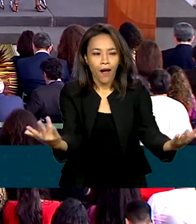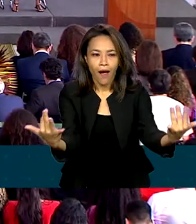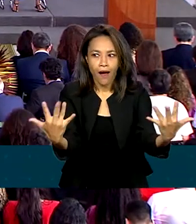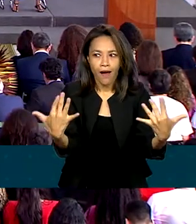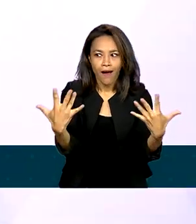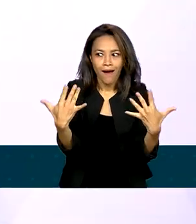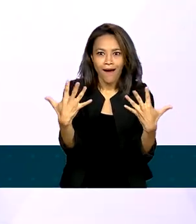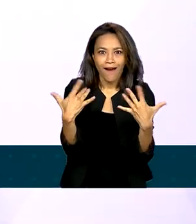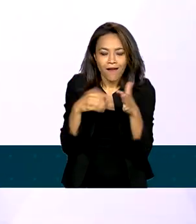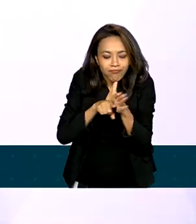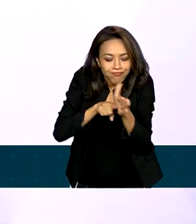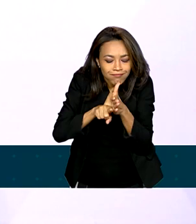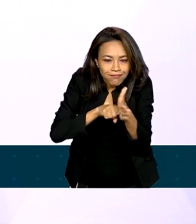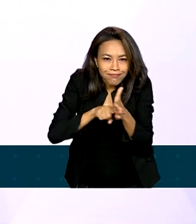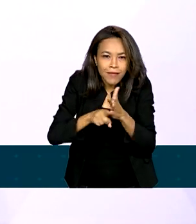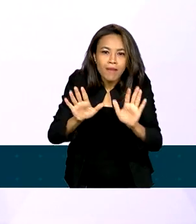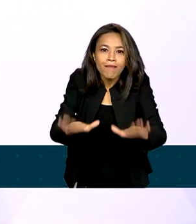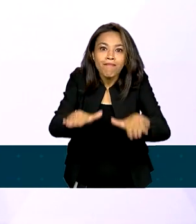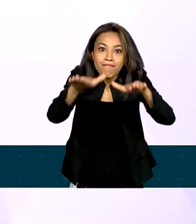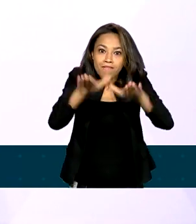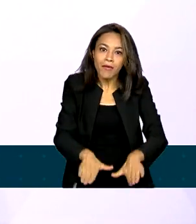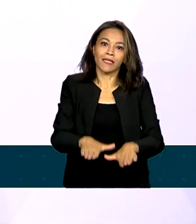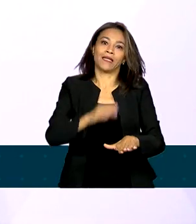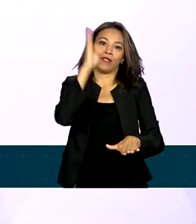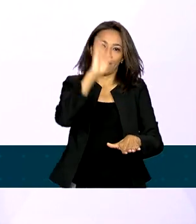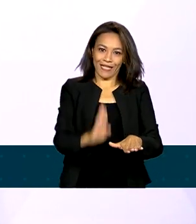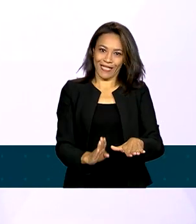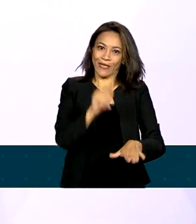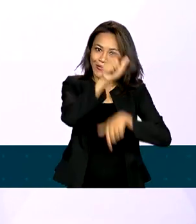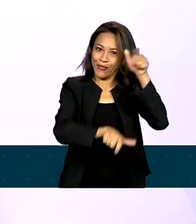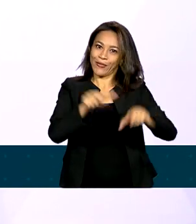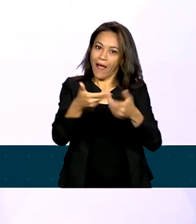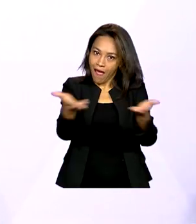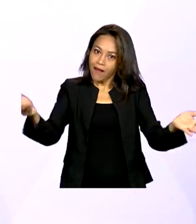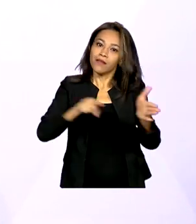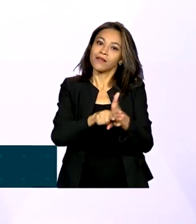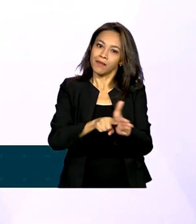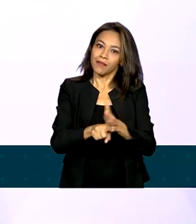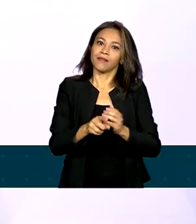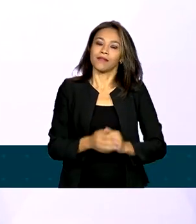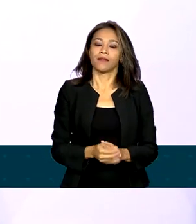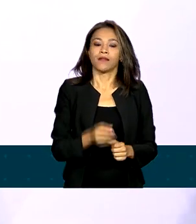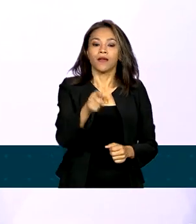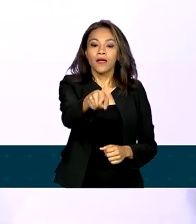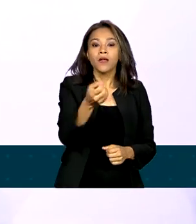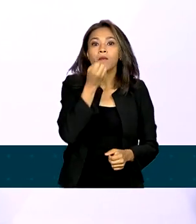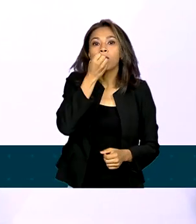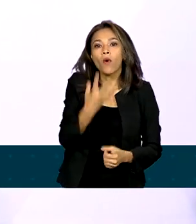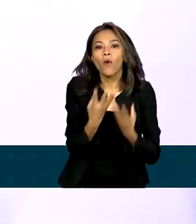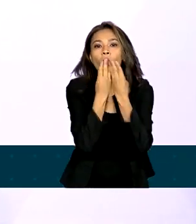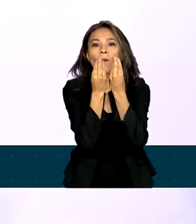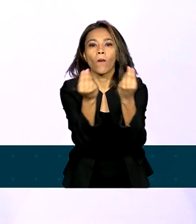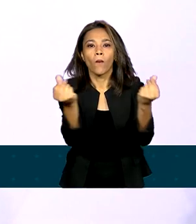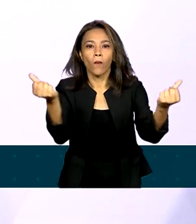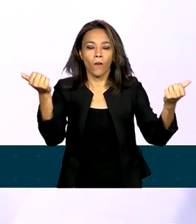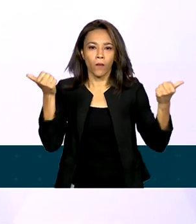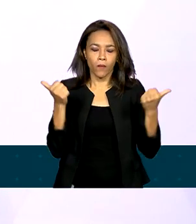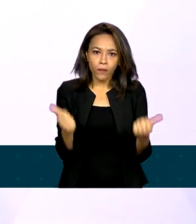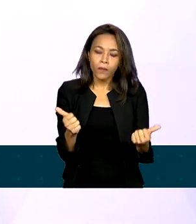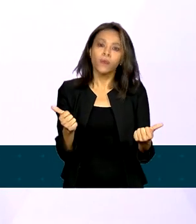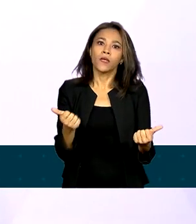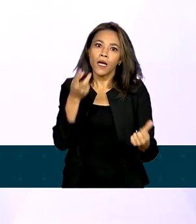e garantir a permanência deles no Brasil. O benefício assegura a qualificação, a duração e